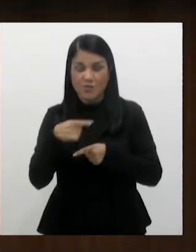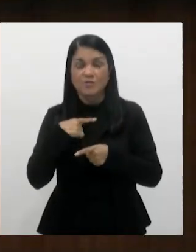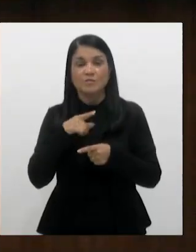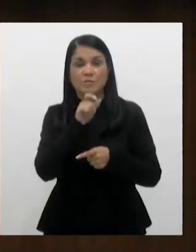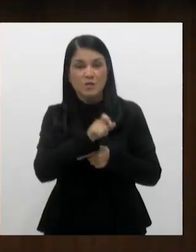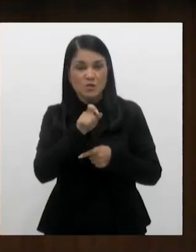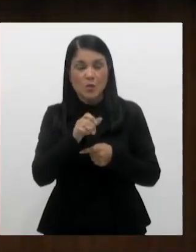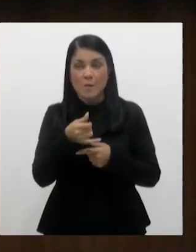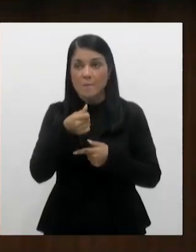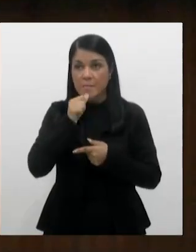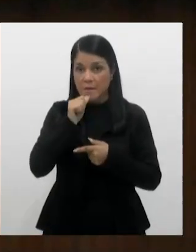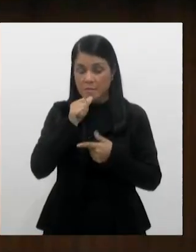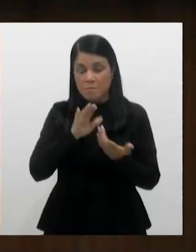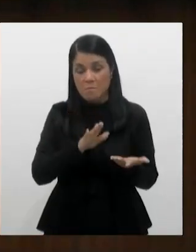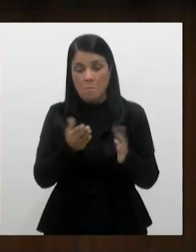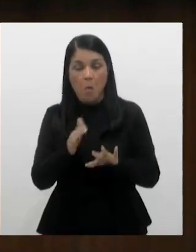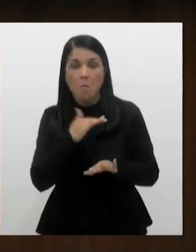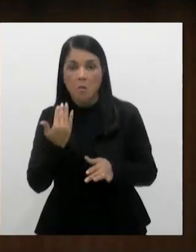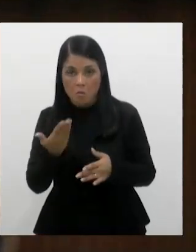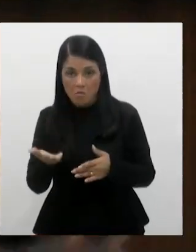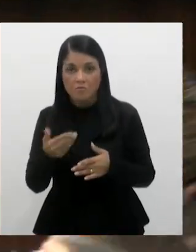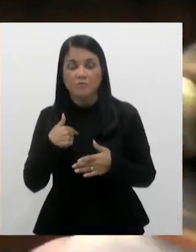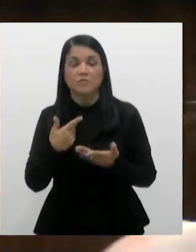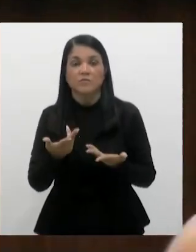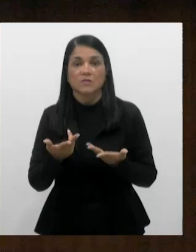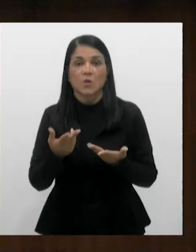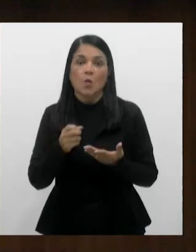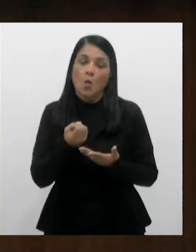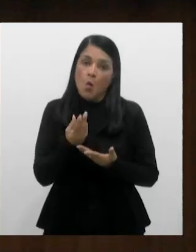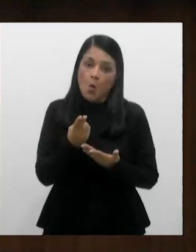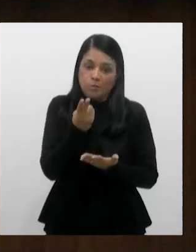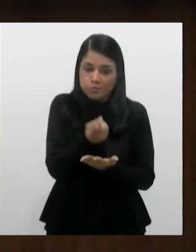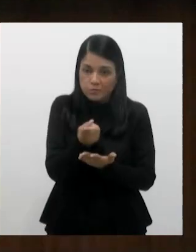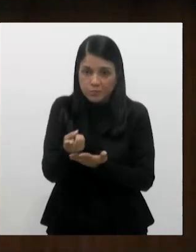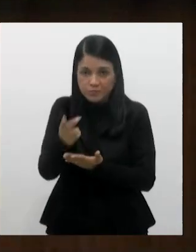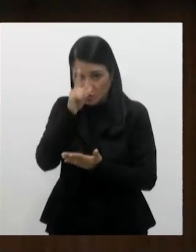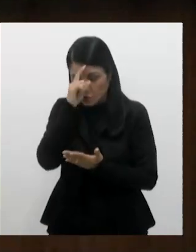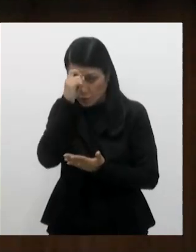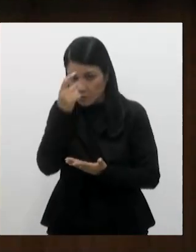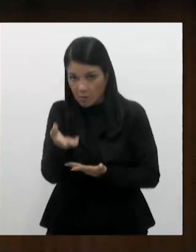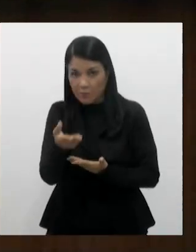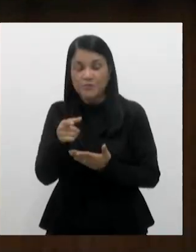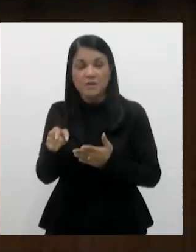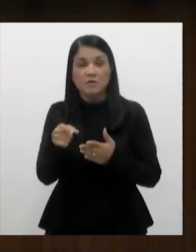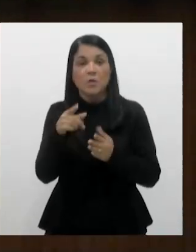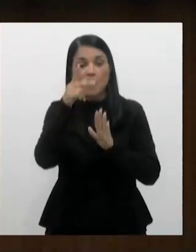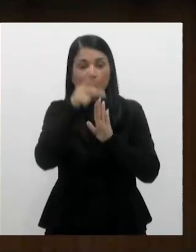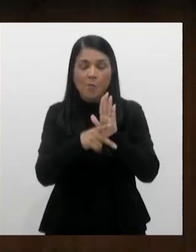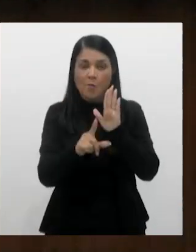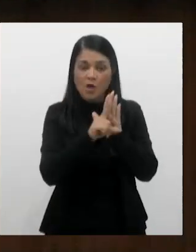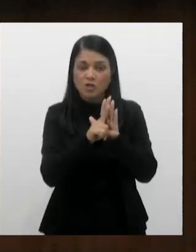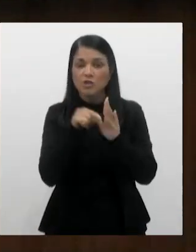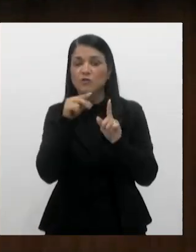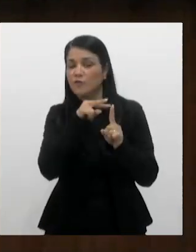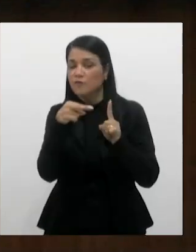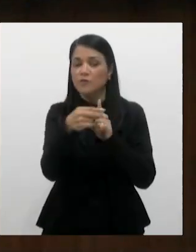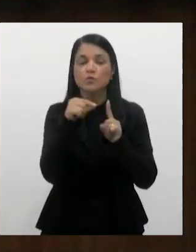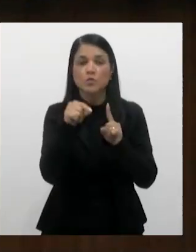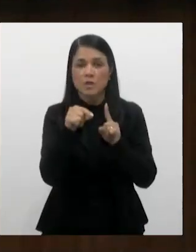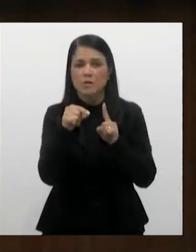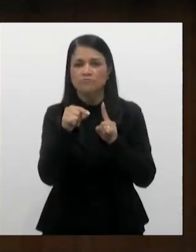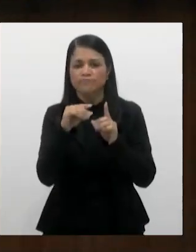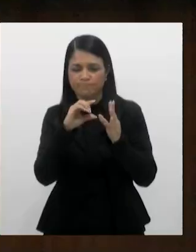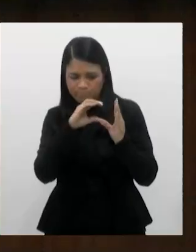internadas. Então, esse projeto visa que o consumidor possa ter mais garantias ao consumir uma bebida alcoólica, que